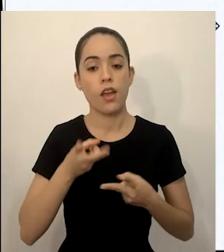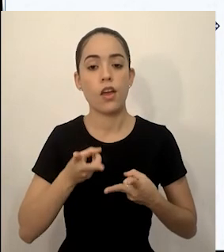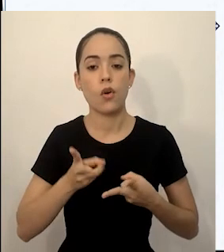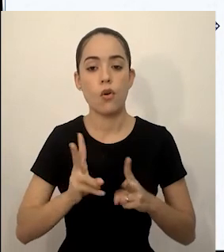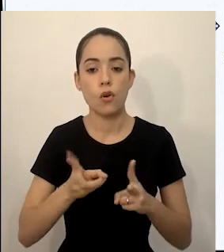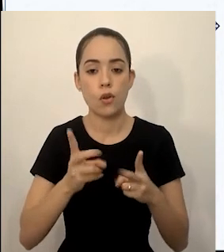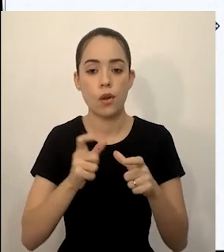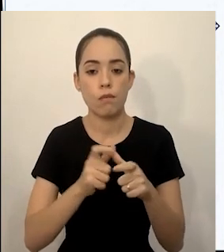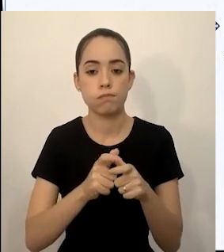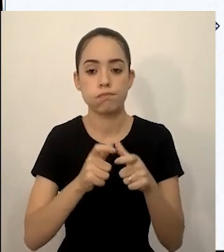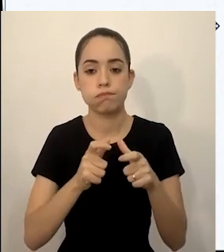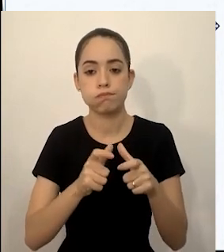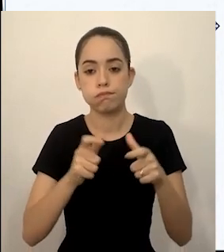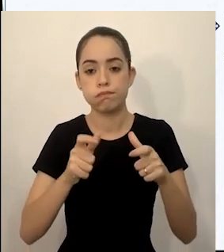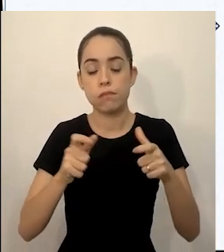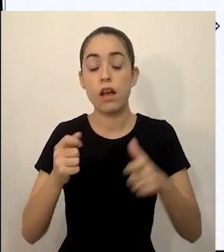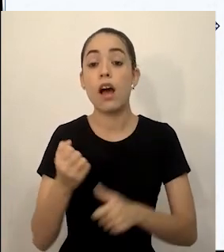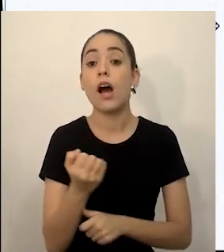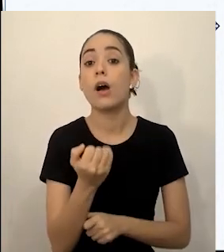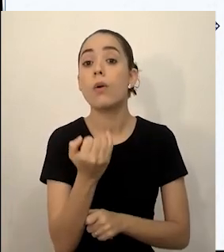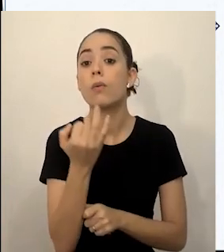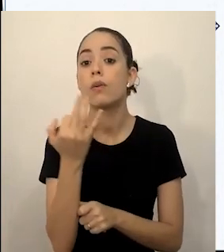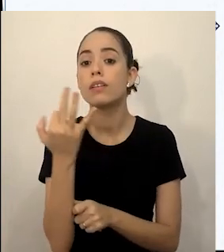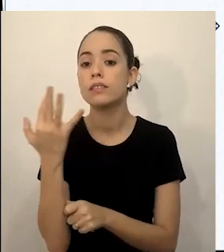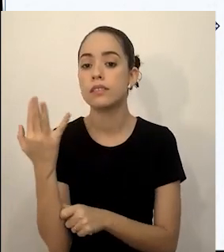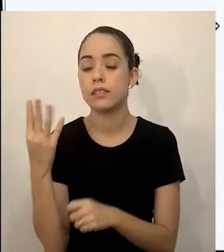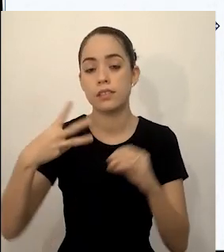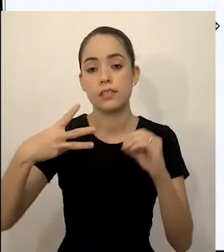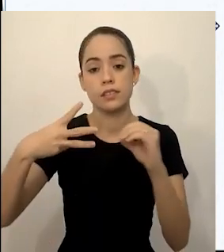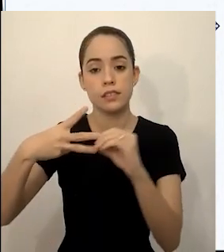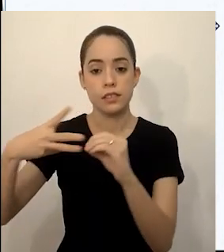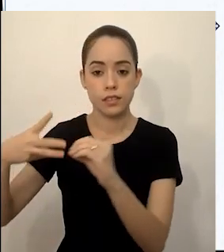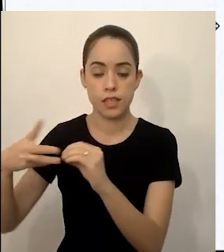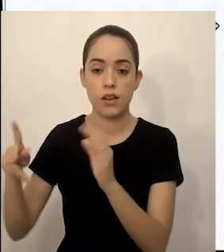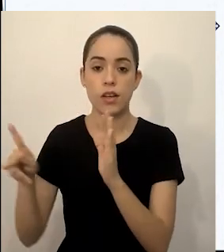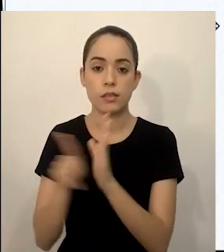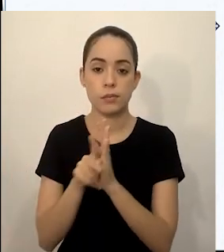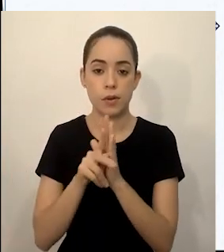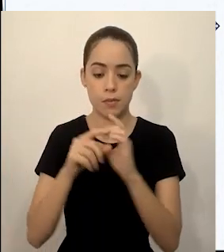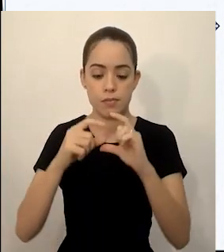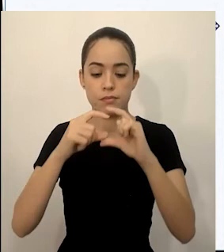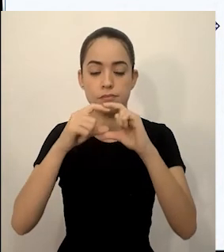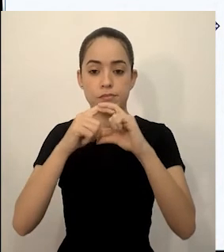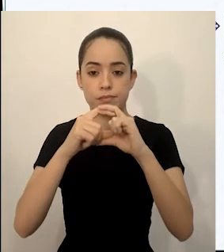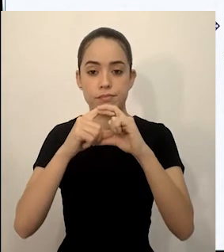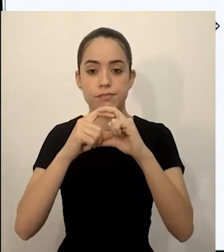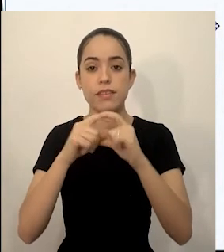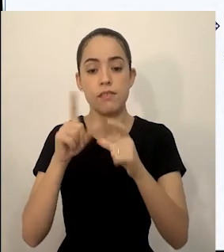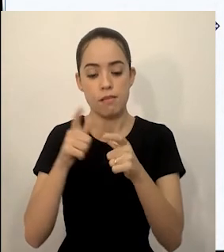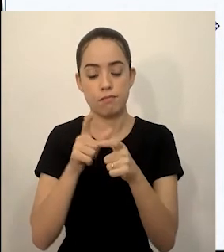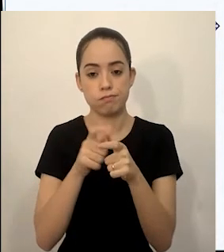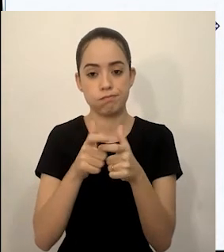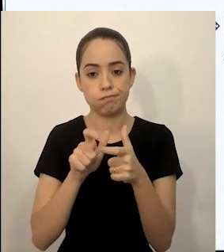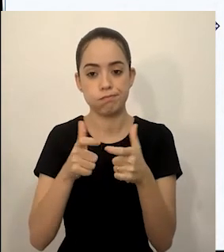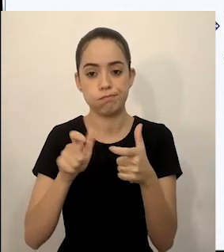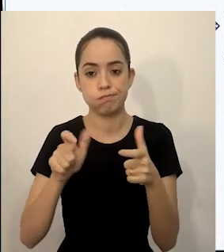pela continuidade do aumento de número de células da